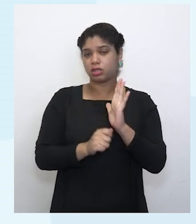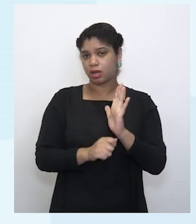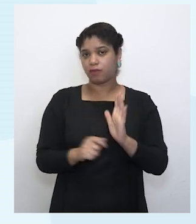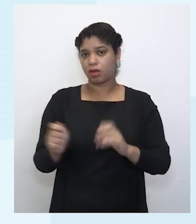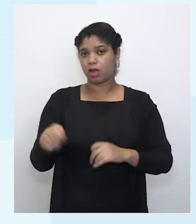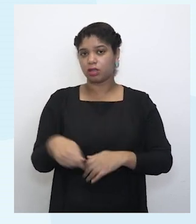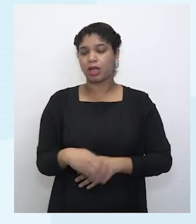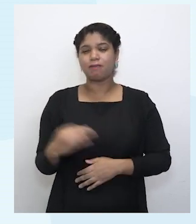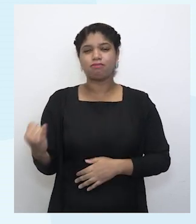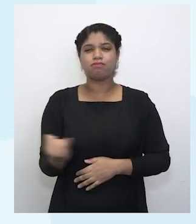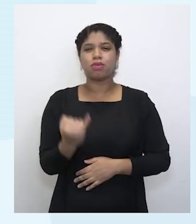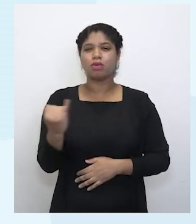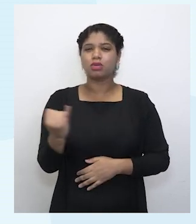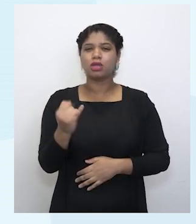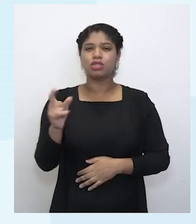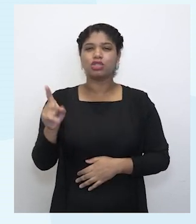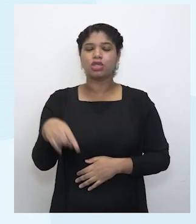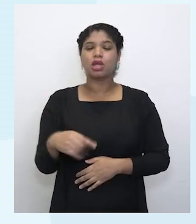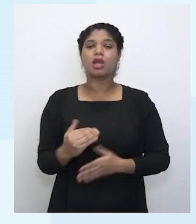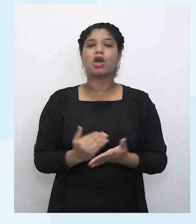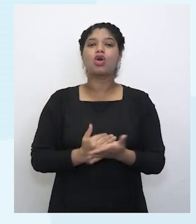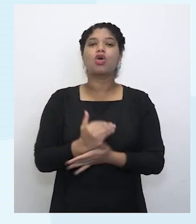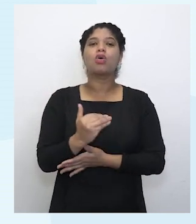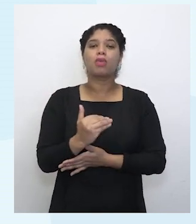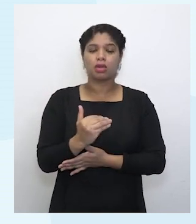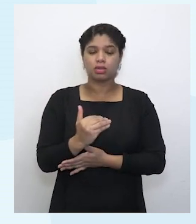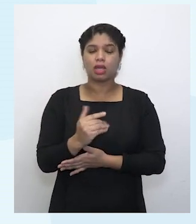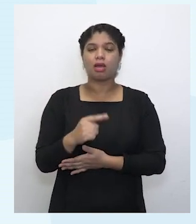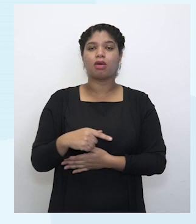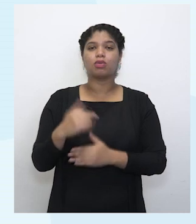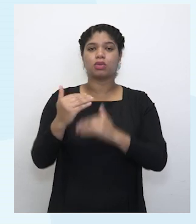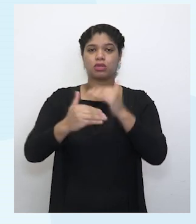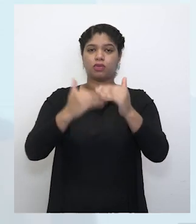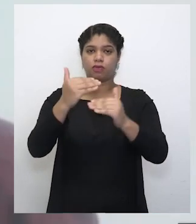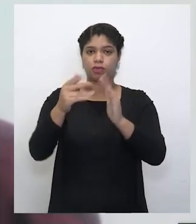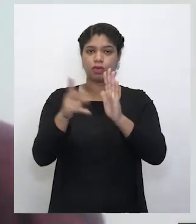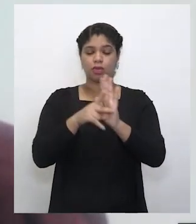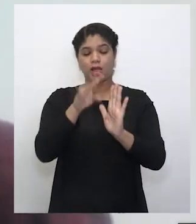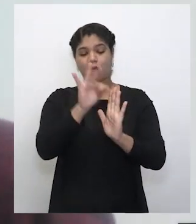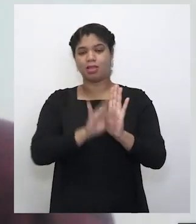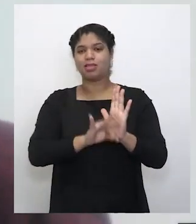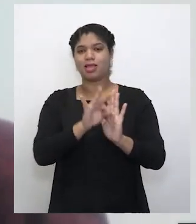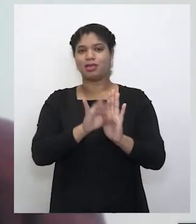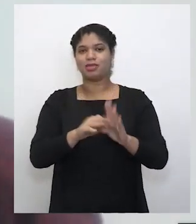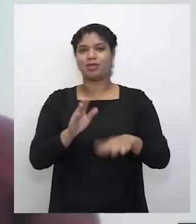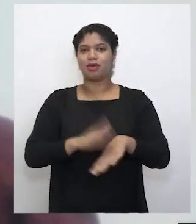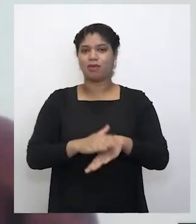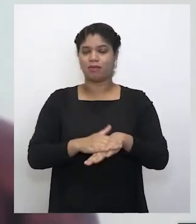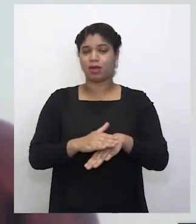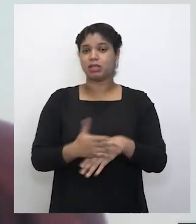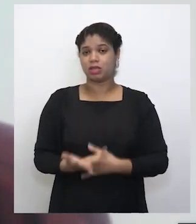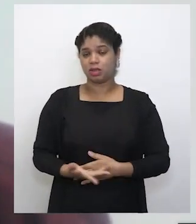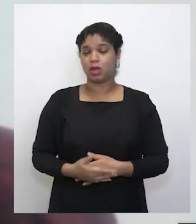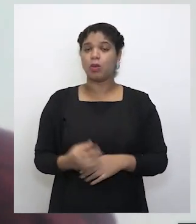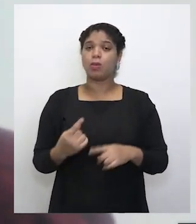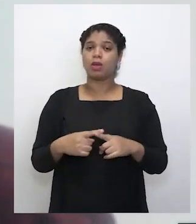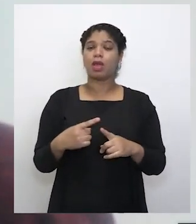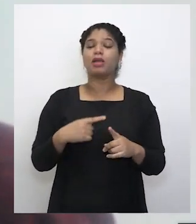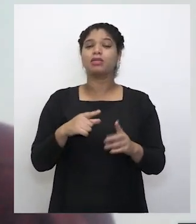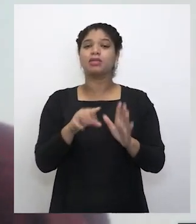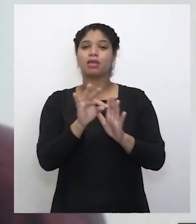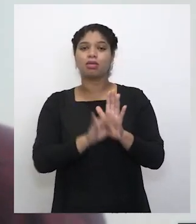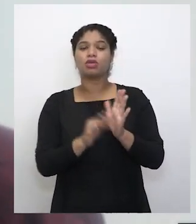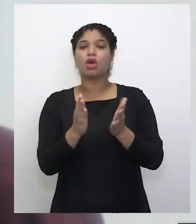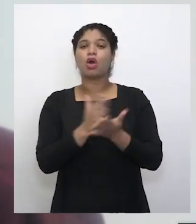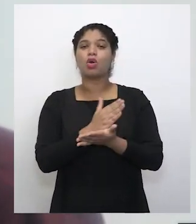é fundamental para o início do desenvolvimento do ensino da produção de texto, pois parte de textos já